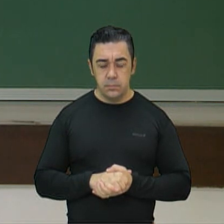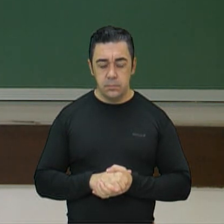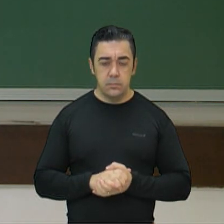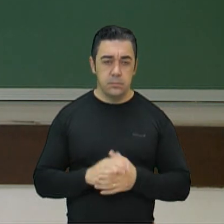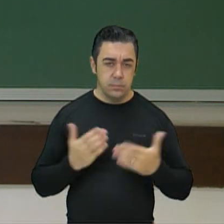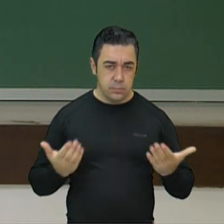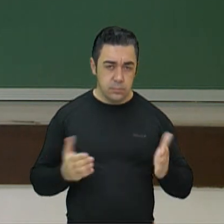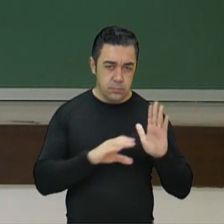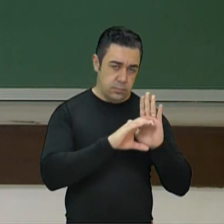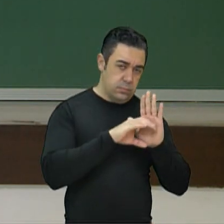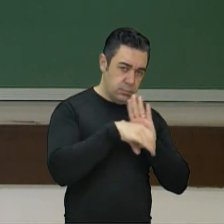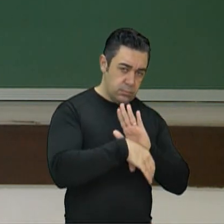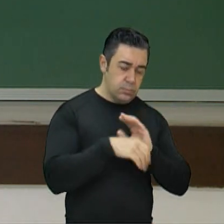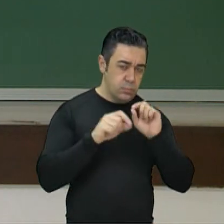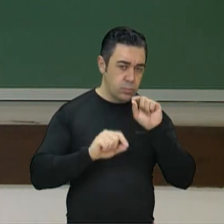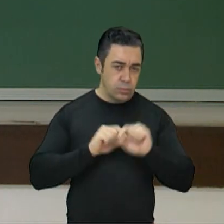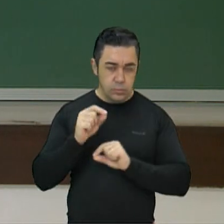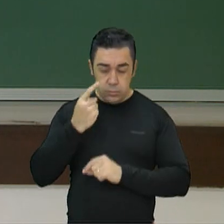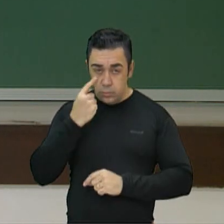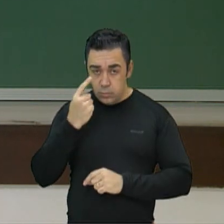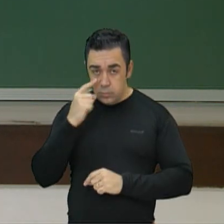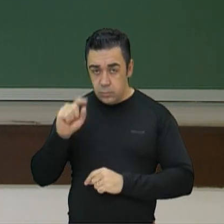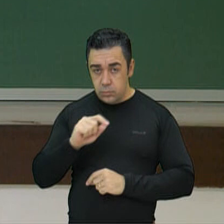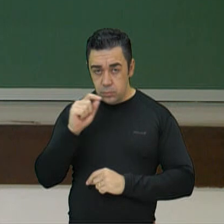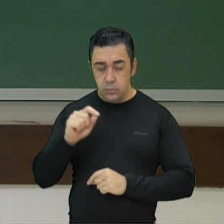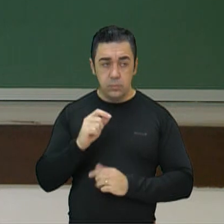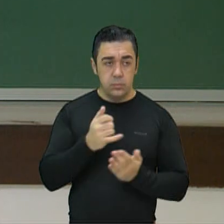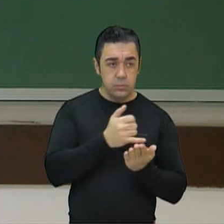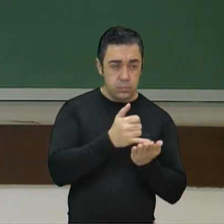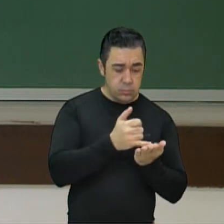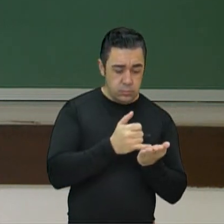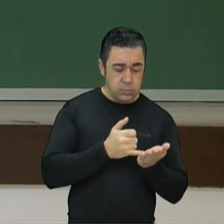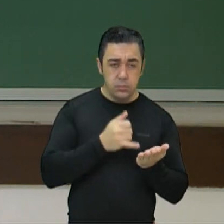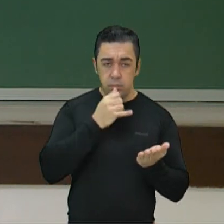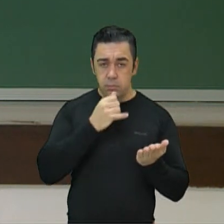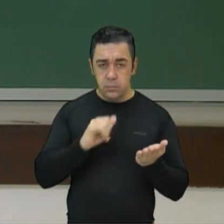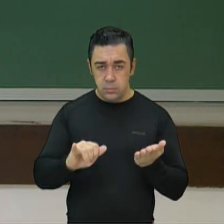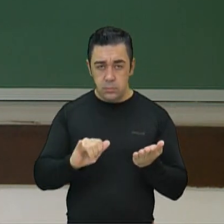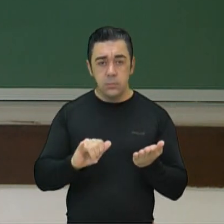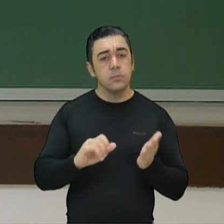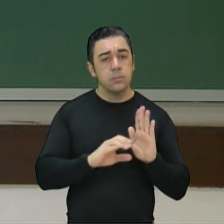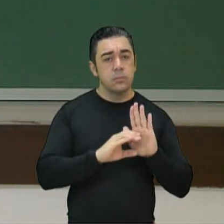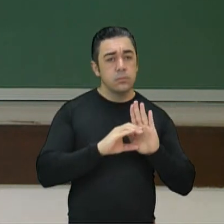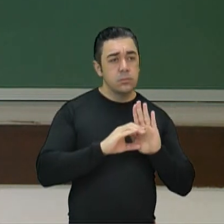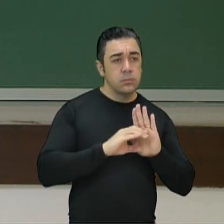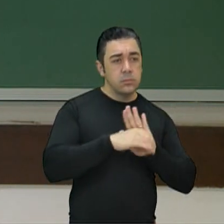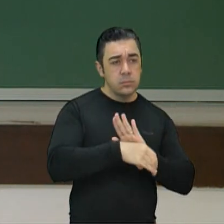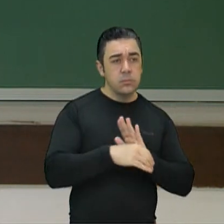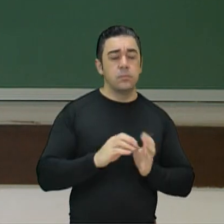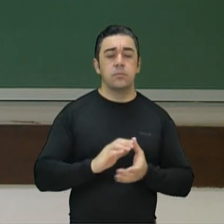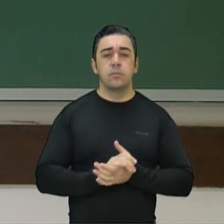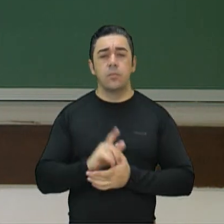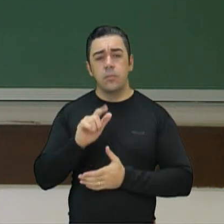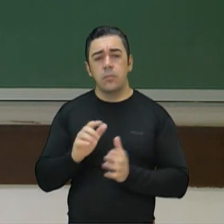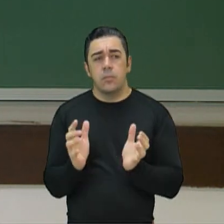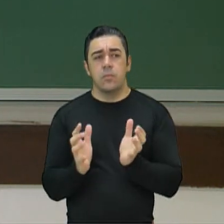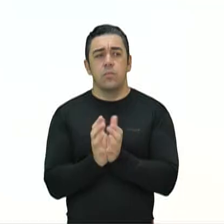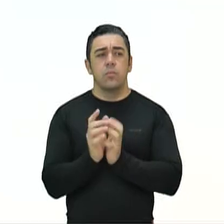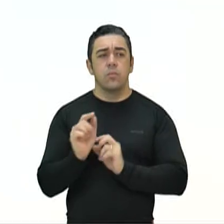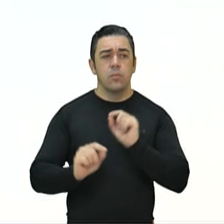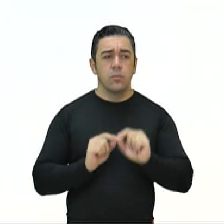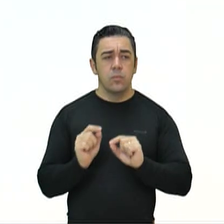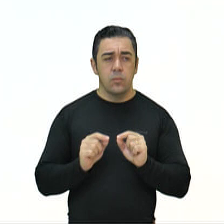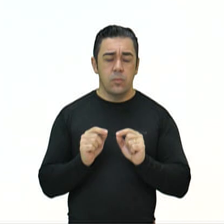Então, nessa definição, nós vamos ver aqui a definição de circuito elétrico, que é o